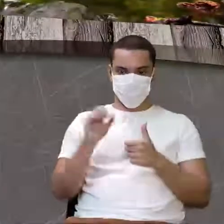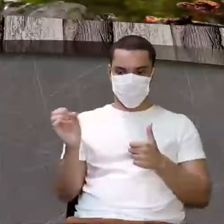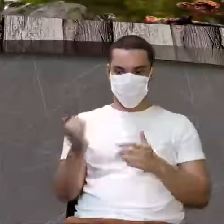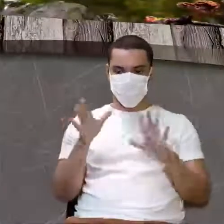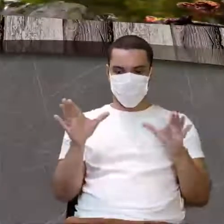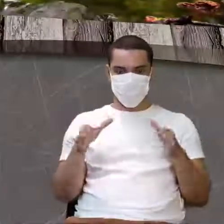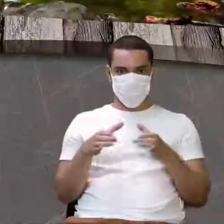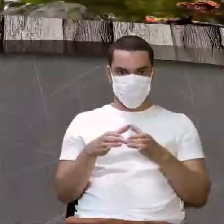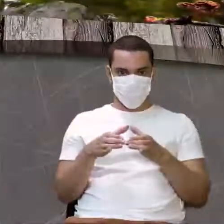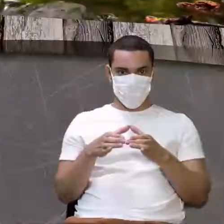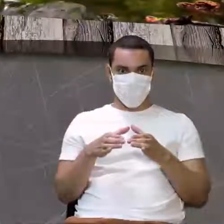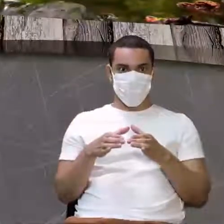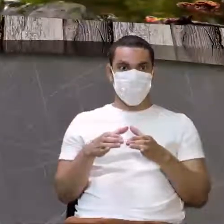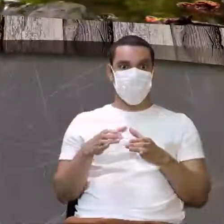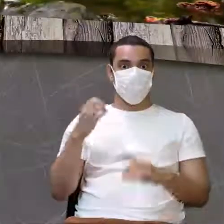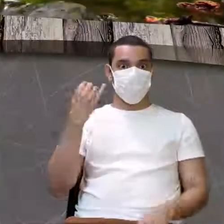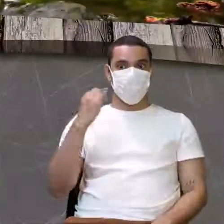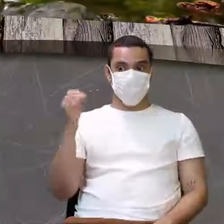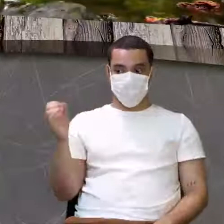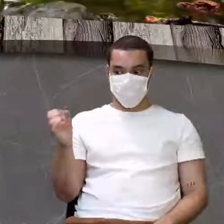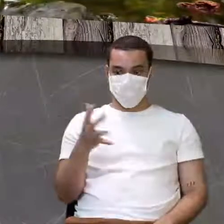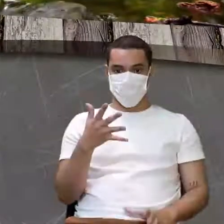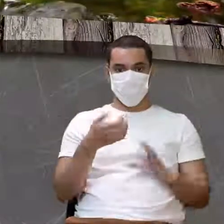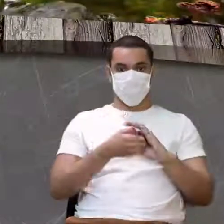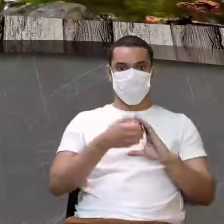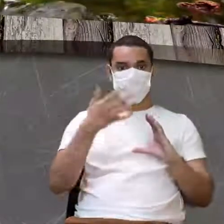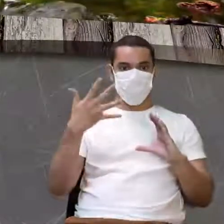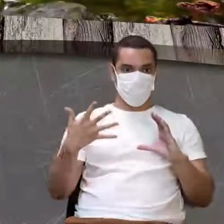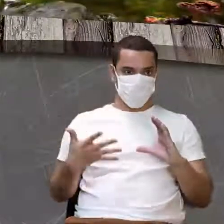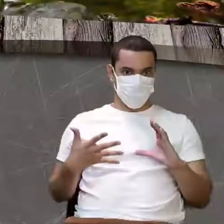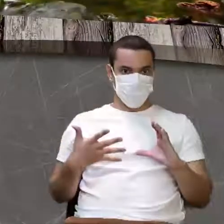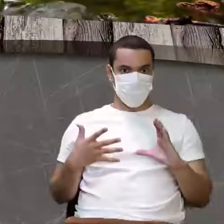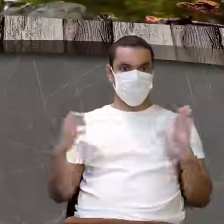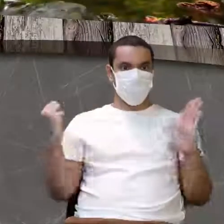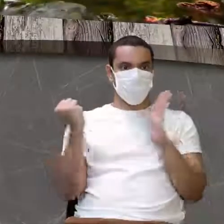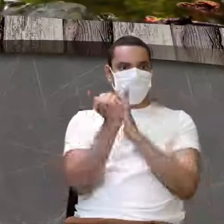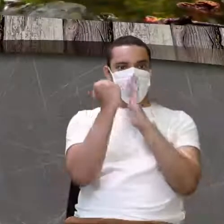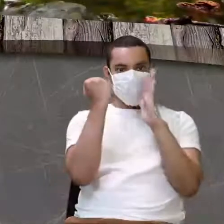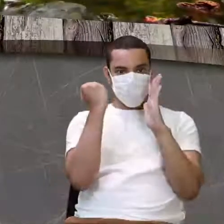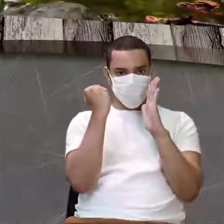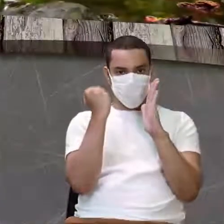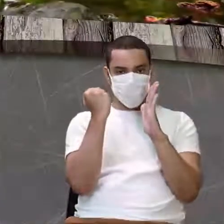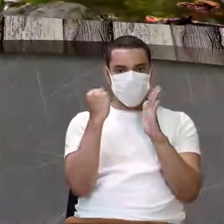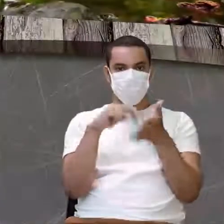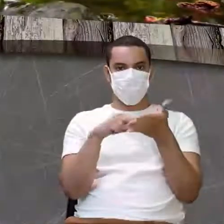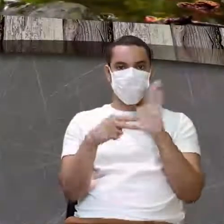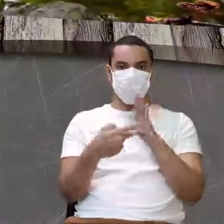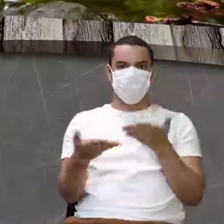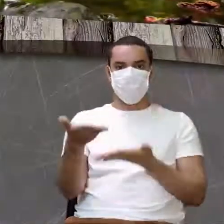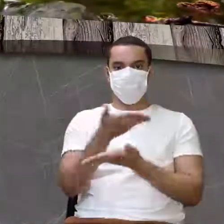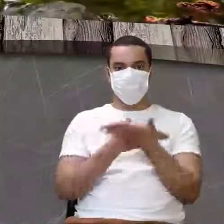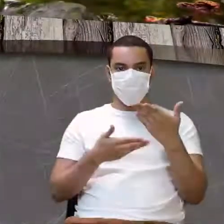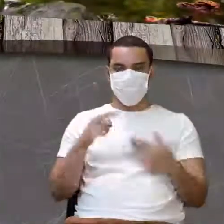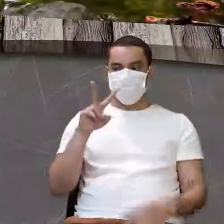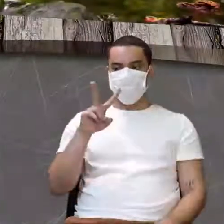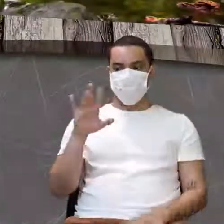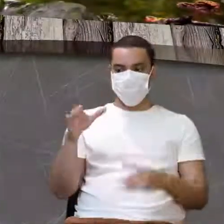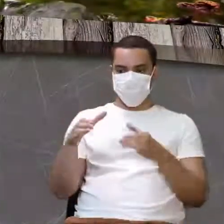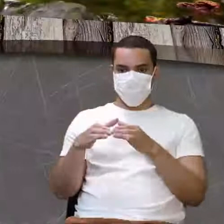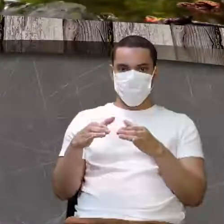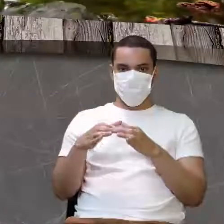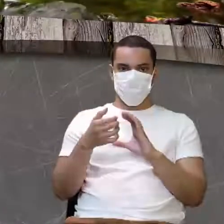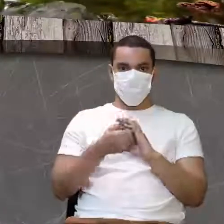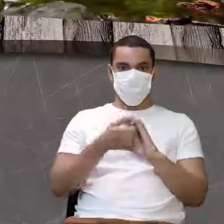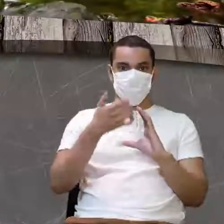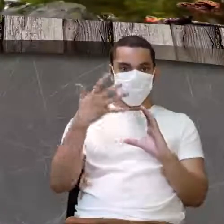grupo. Quando essa nova característica, né, que marca esse evento, é compartilhado por 2 grupos dessa